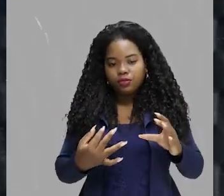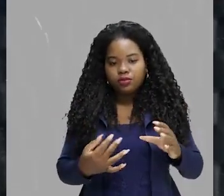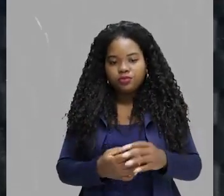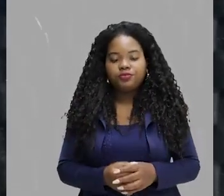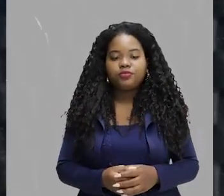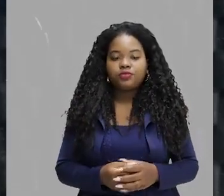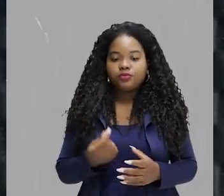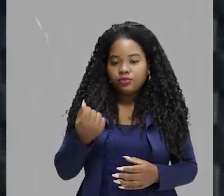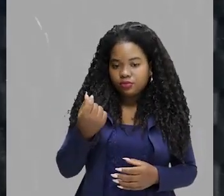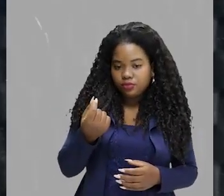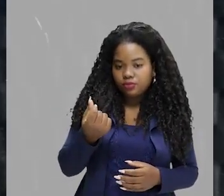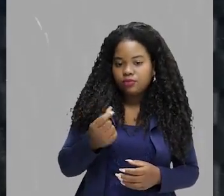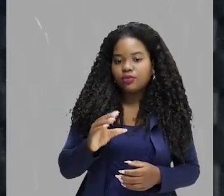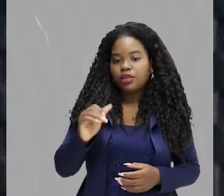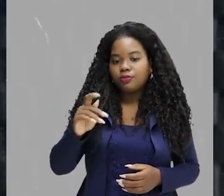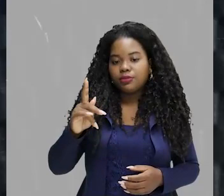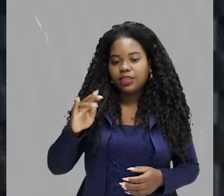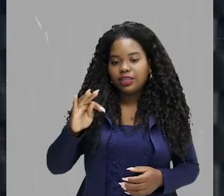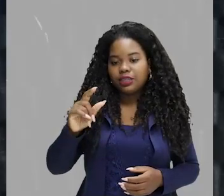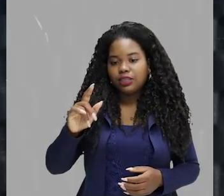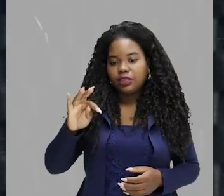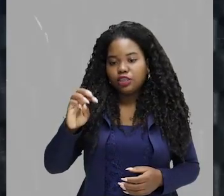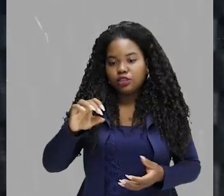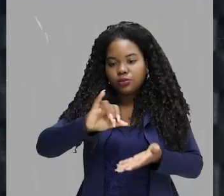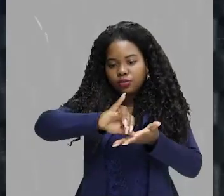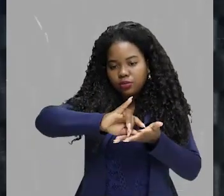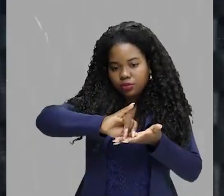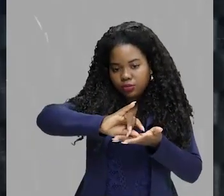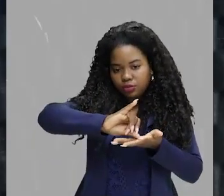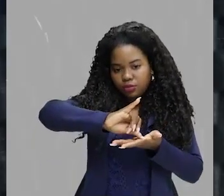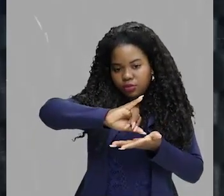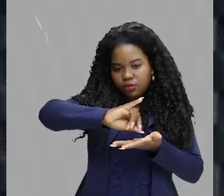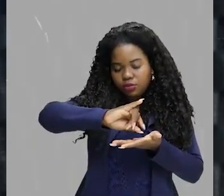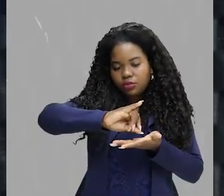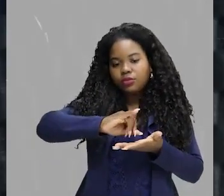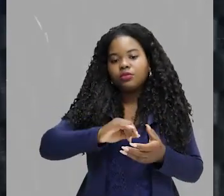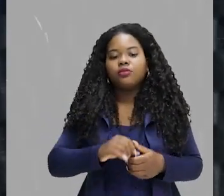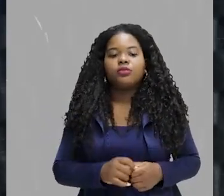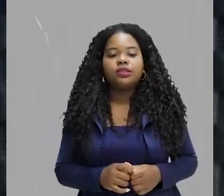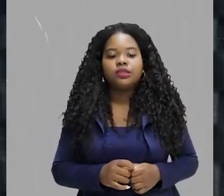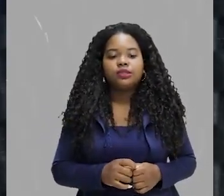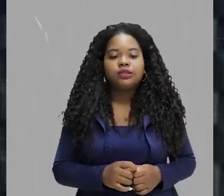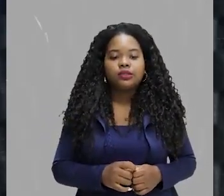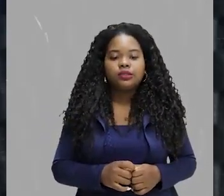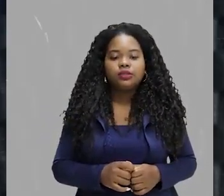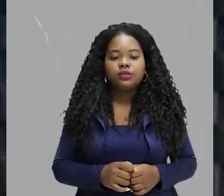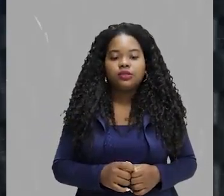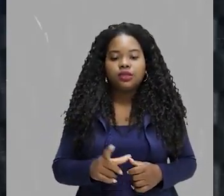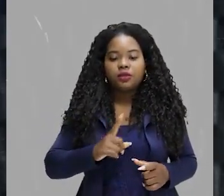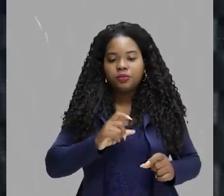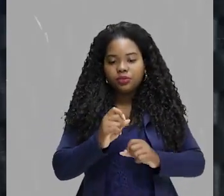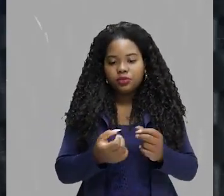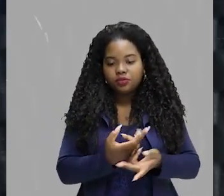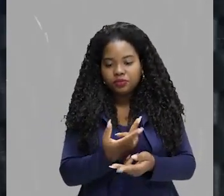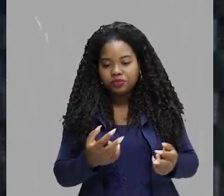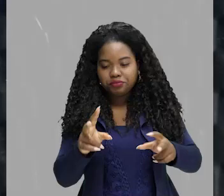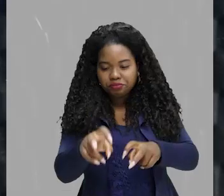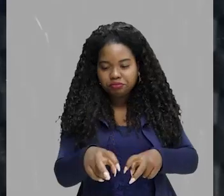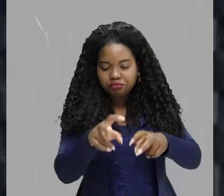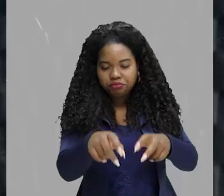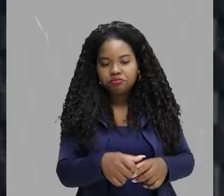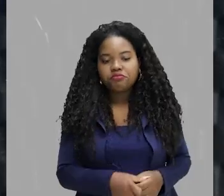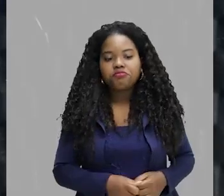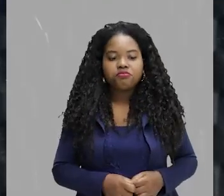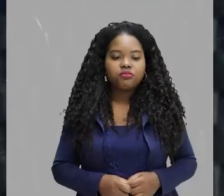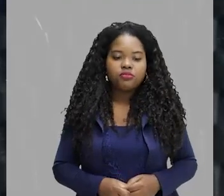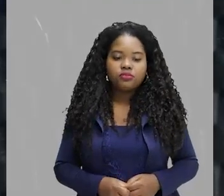do capitalismo, da busca pela rentabilidade, pelo lucro, acumulação de riquezas e da extração de recursos naturais para serem modificados,